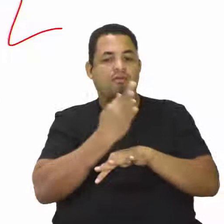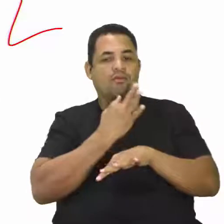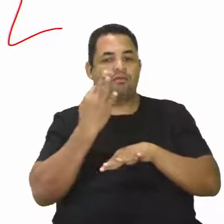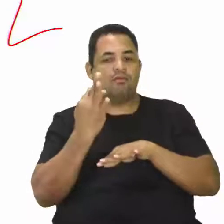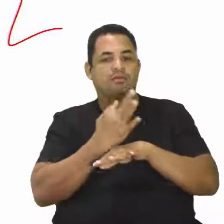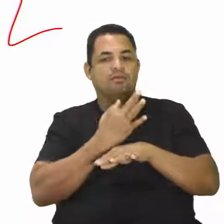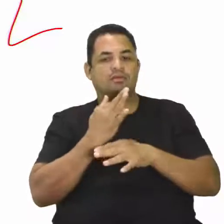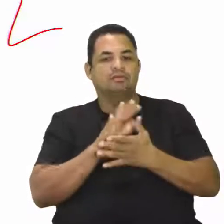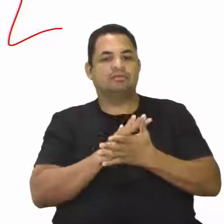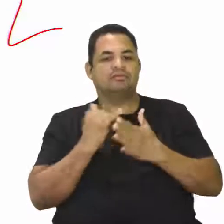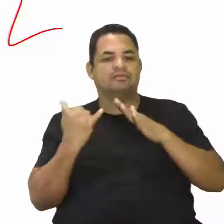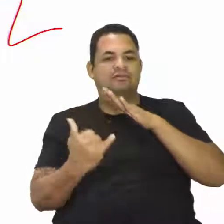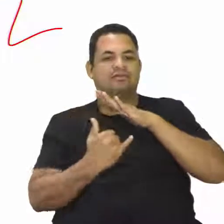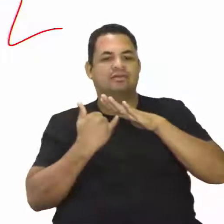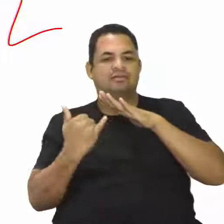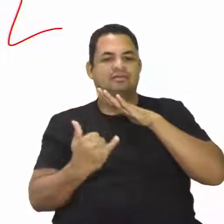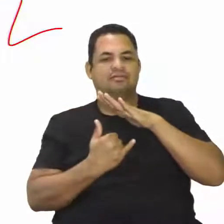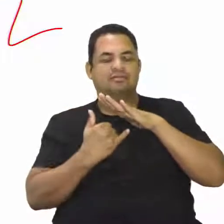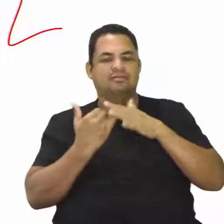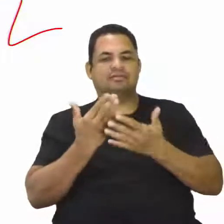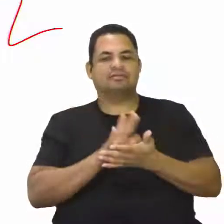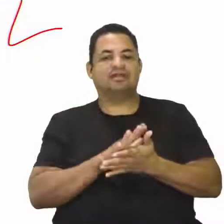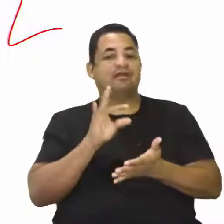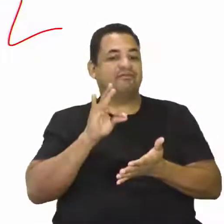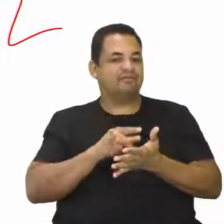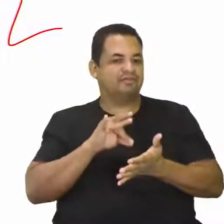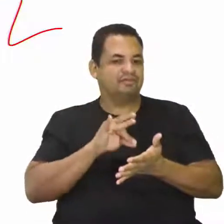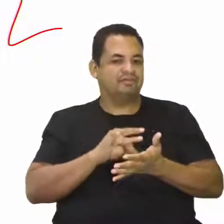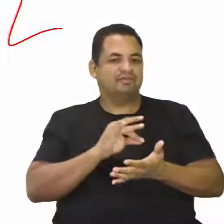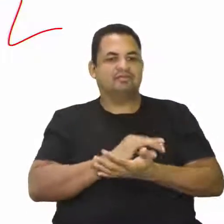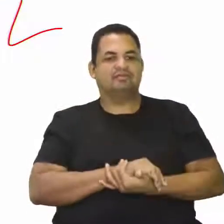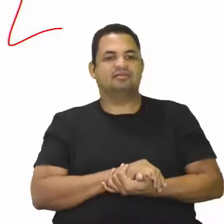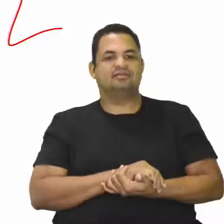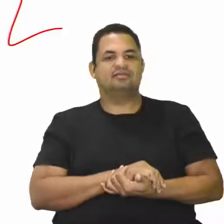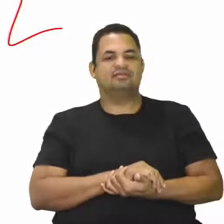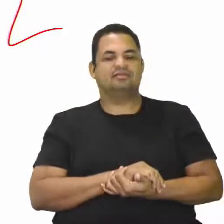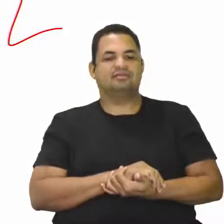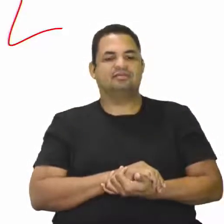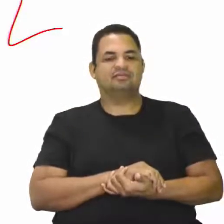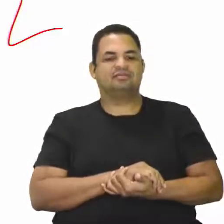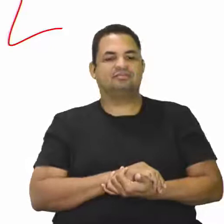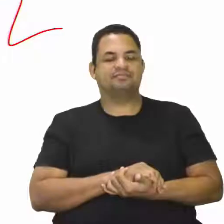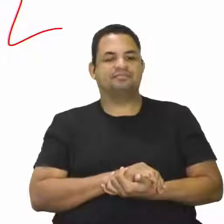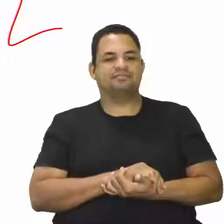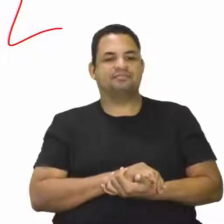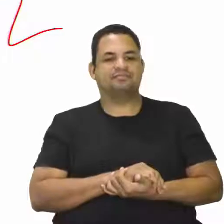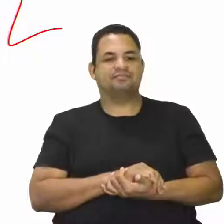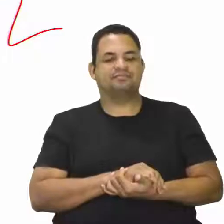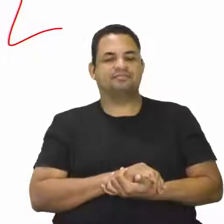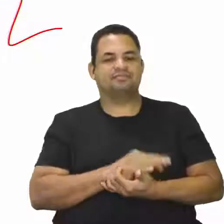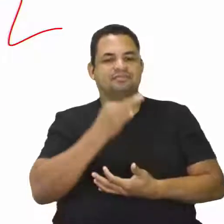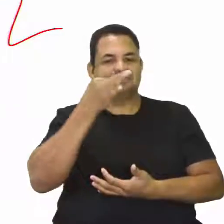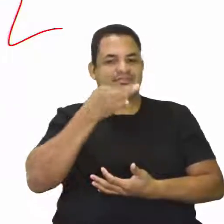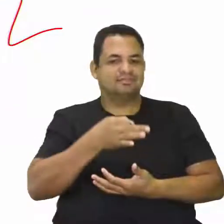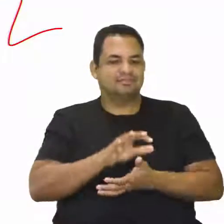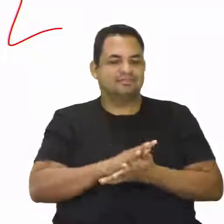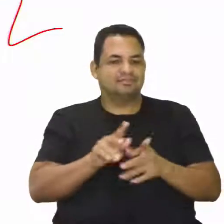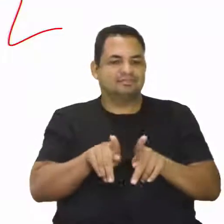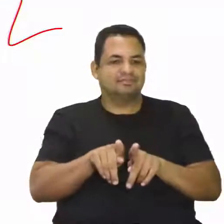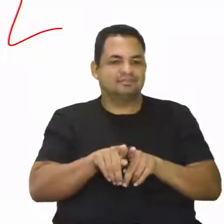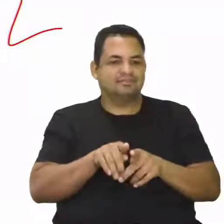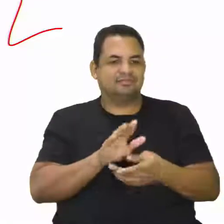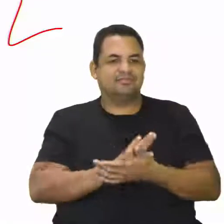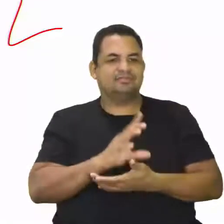como da forma informal. É verdade, é verdade, é verdade. Então aqui também está certo. A